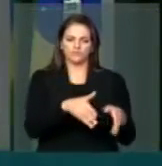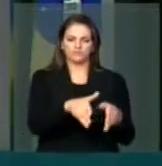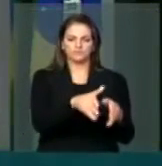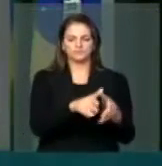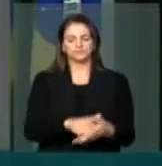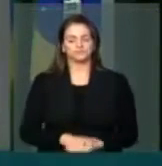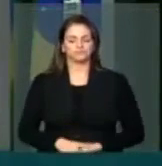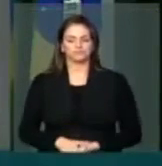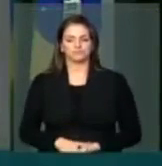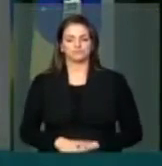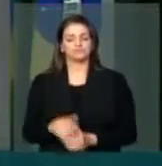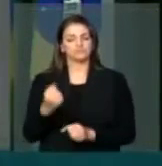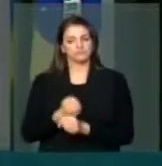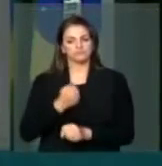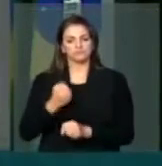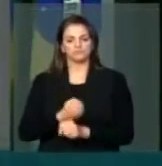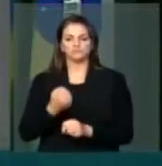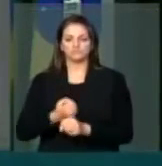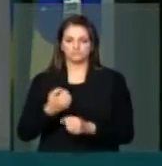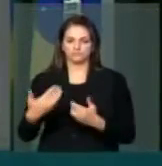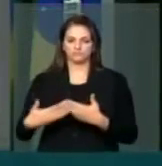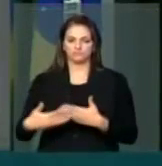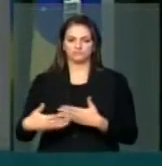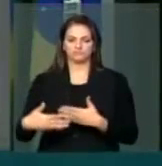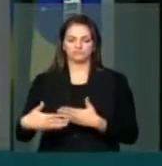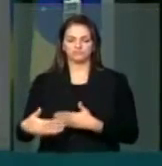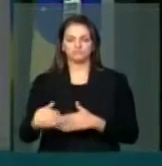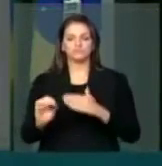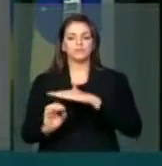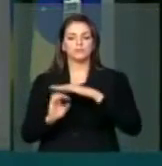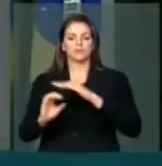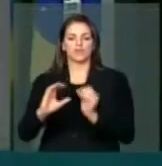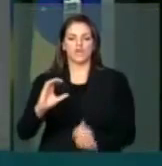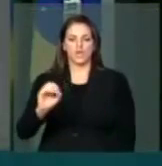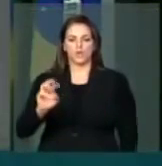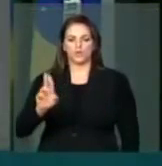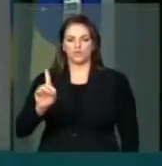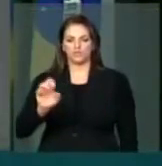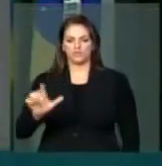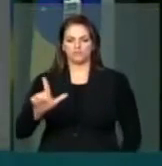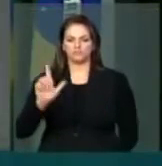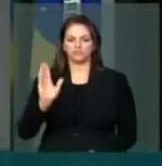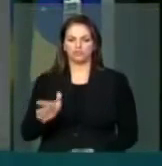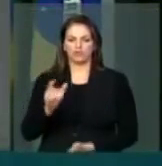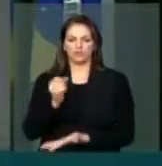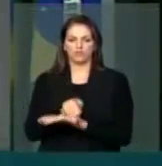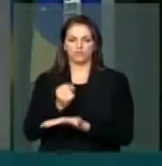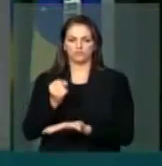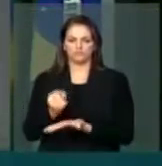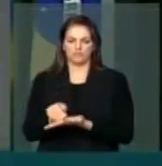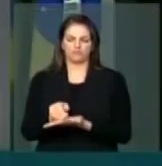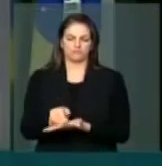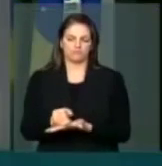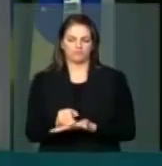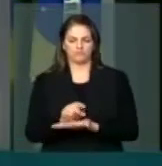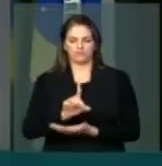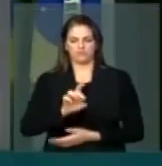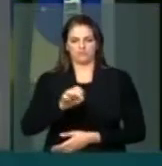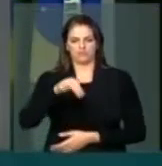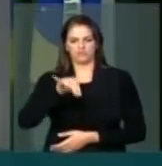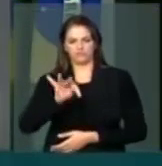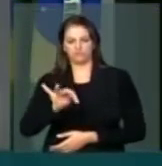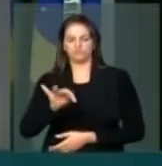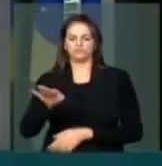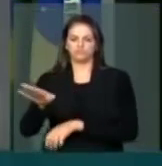a obra por parte da empresa Cotrel, que foi contratada já emergencialmente pelo DENIT,